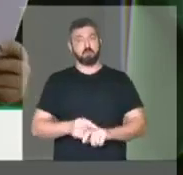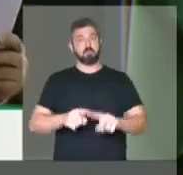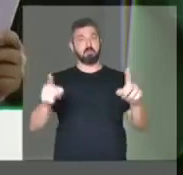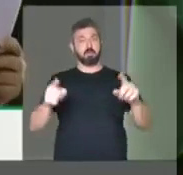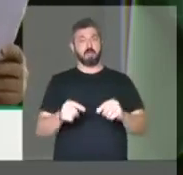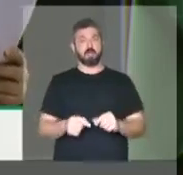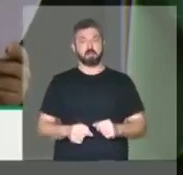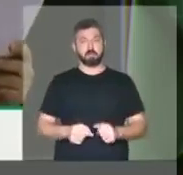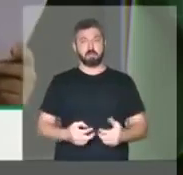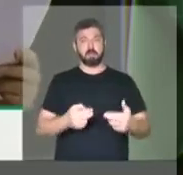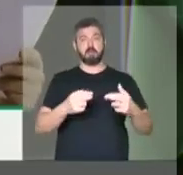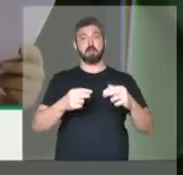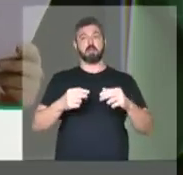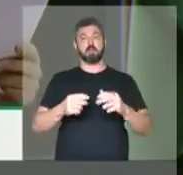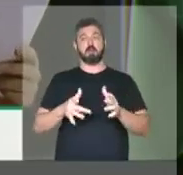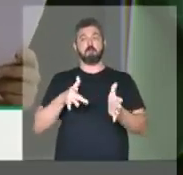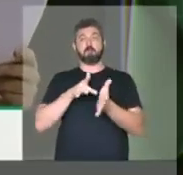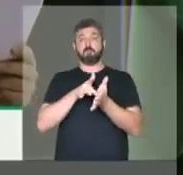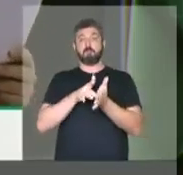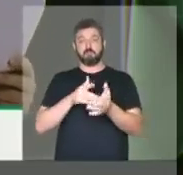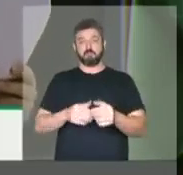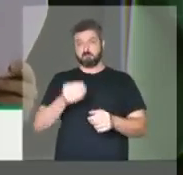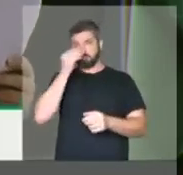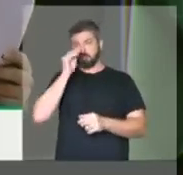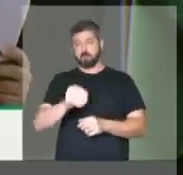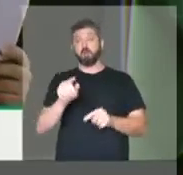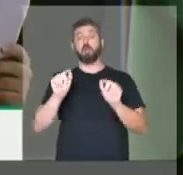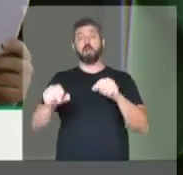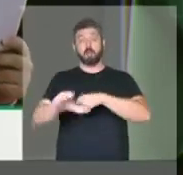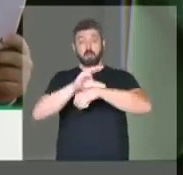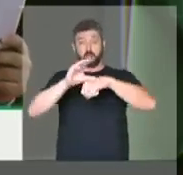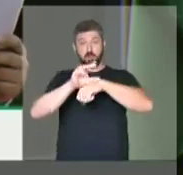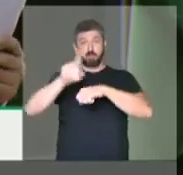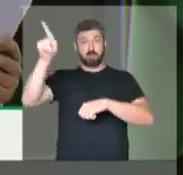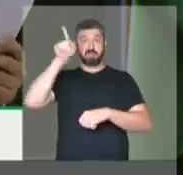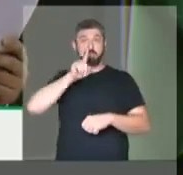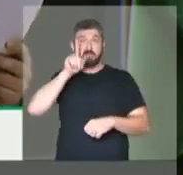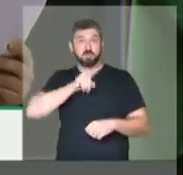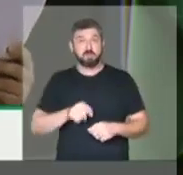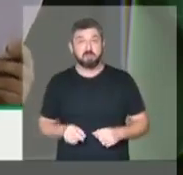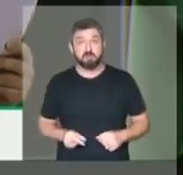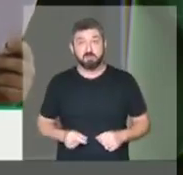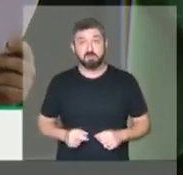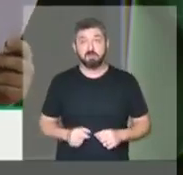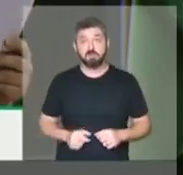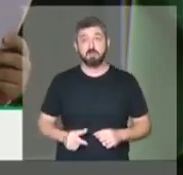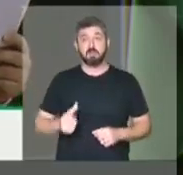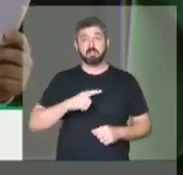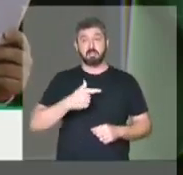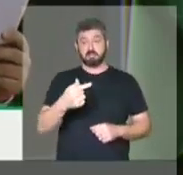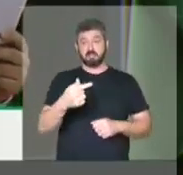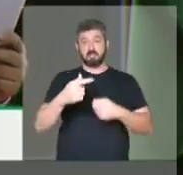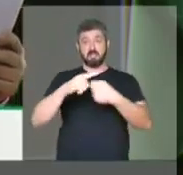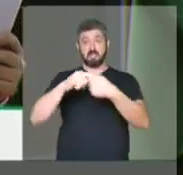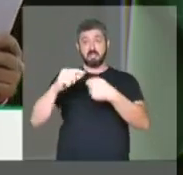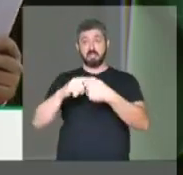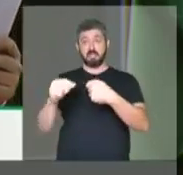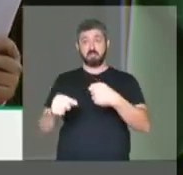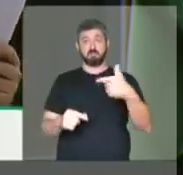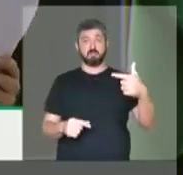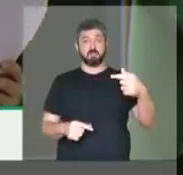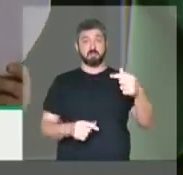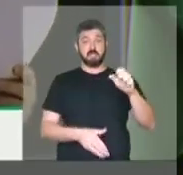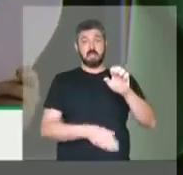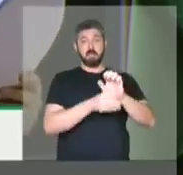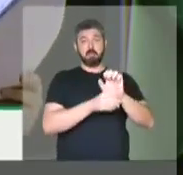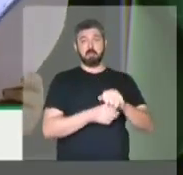Entretanto, ignoram ou fingem ignorar que a Constituição dos Estados Unidos da América tem 7 artigos e 27